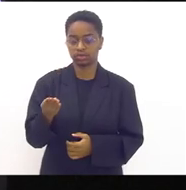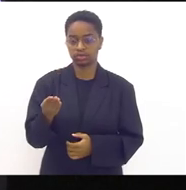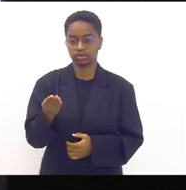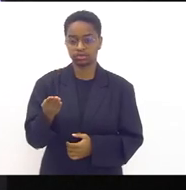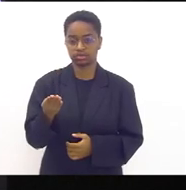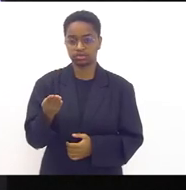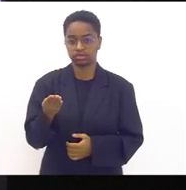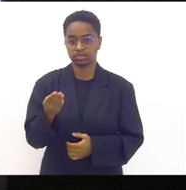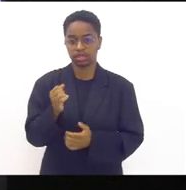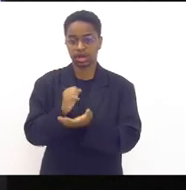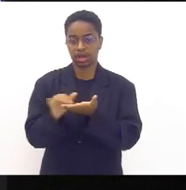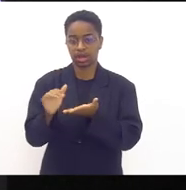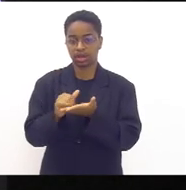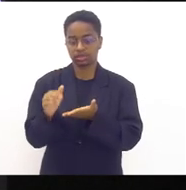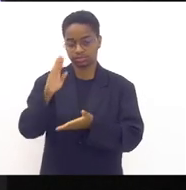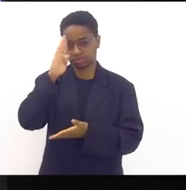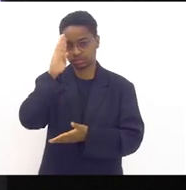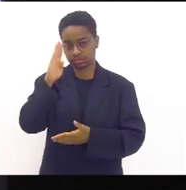despesa primária.